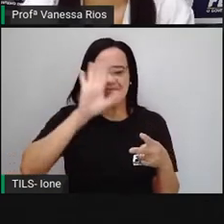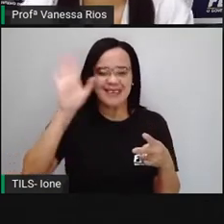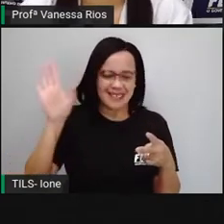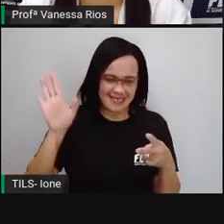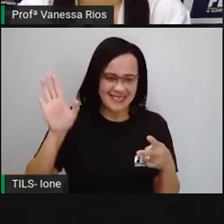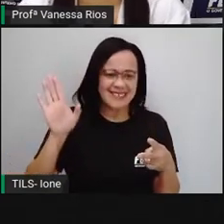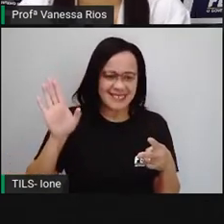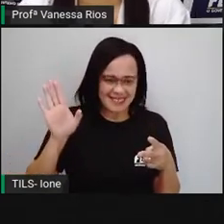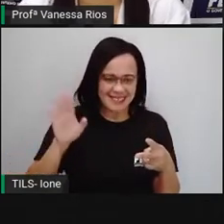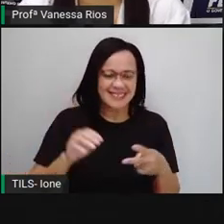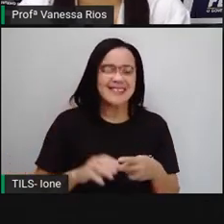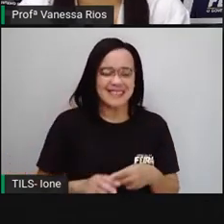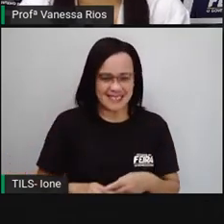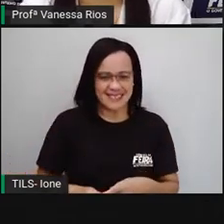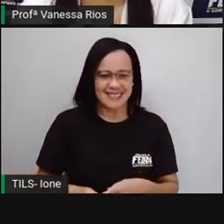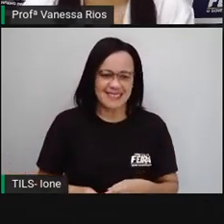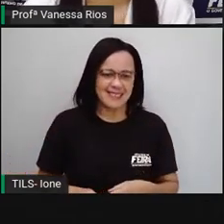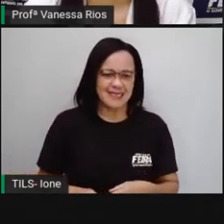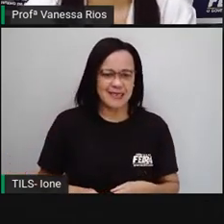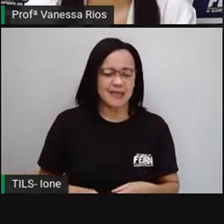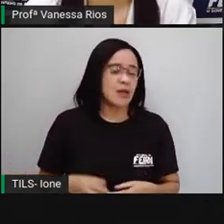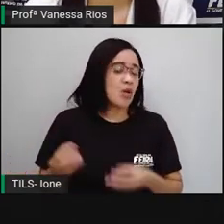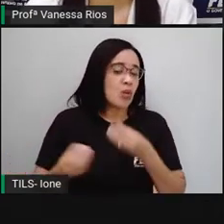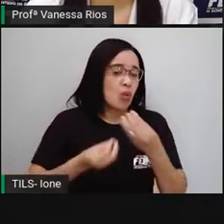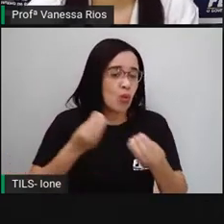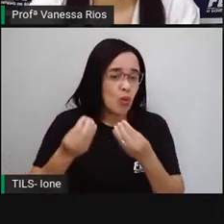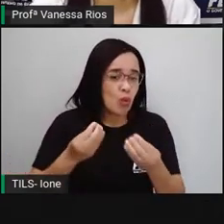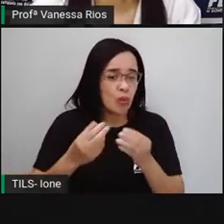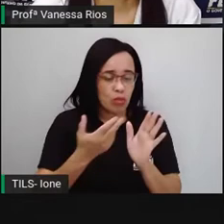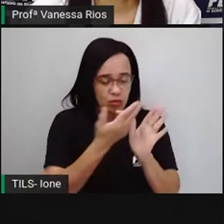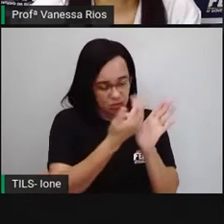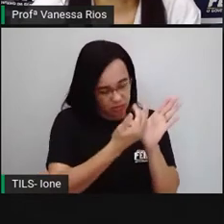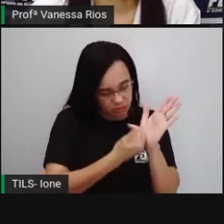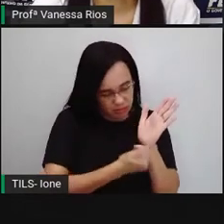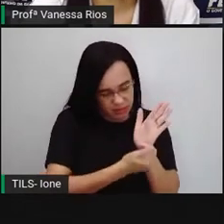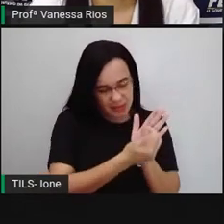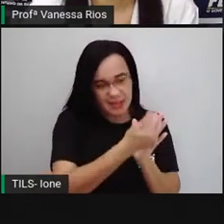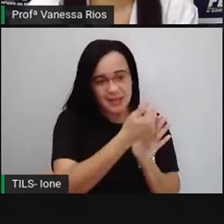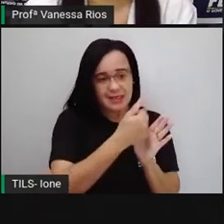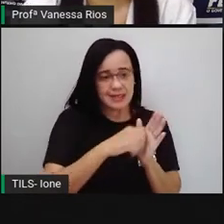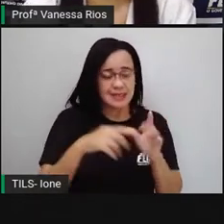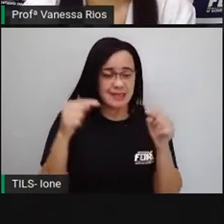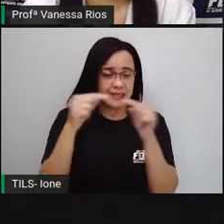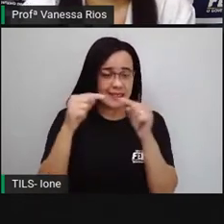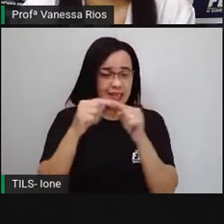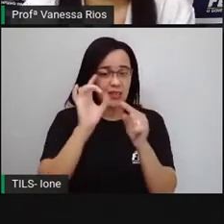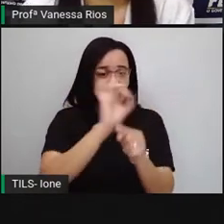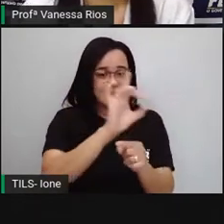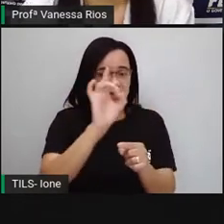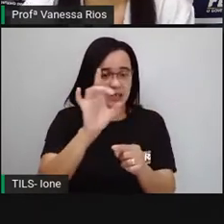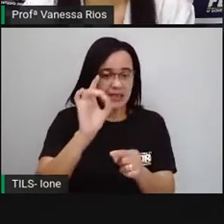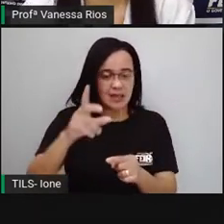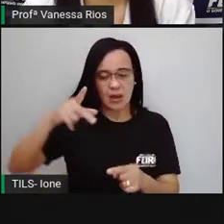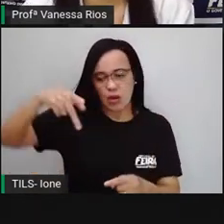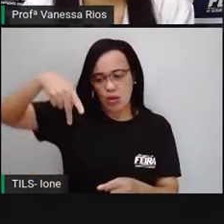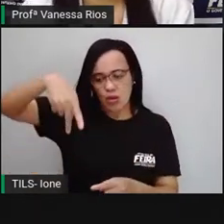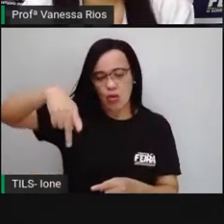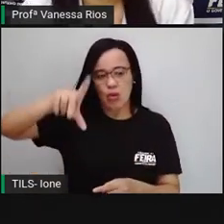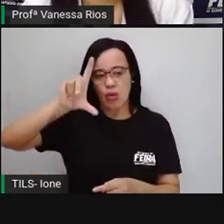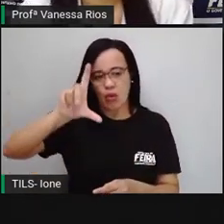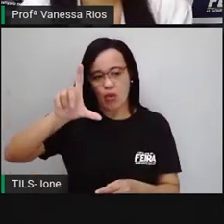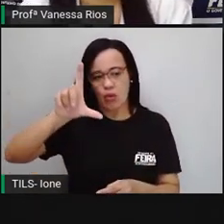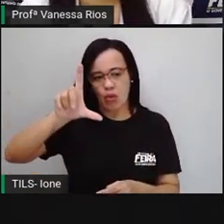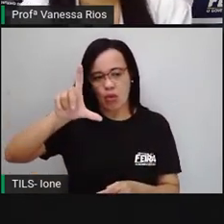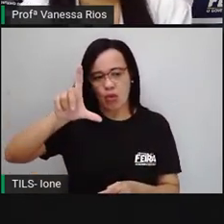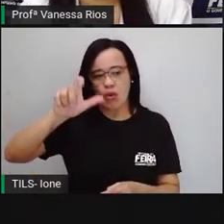são sólidos aí formados por figuras planas. E os não poliedros são